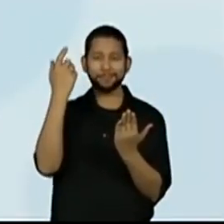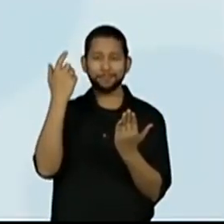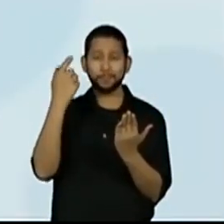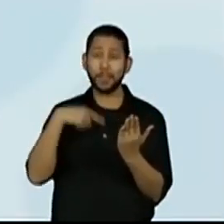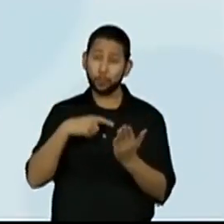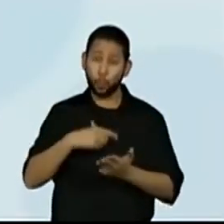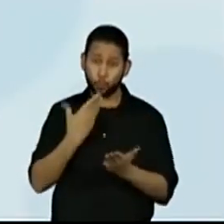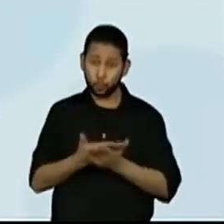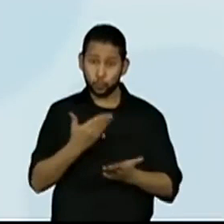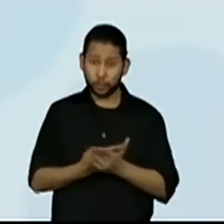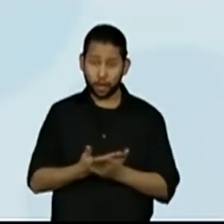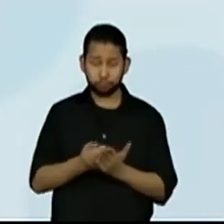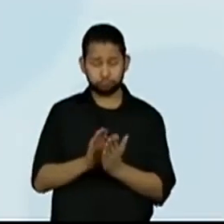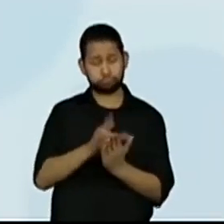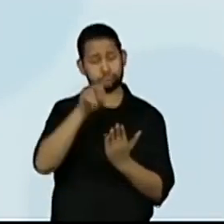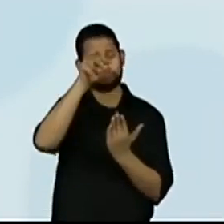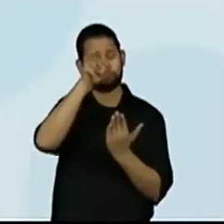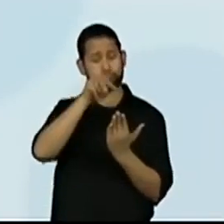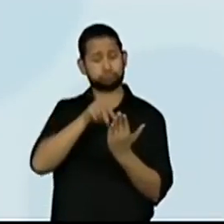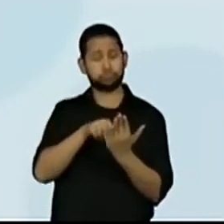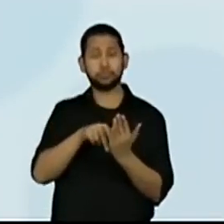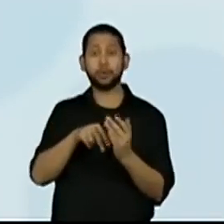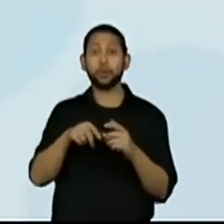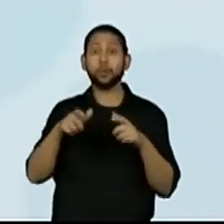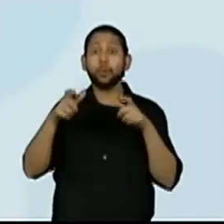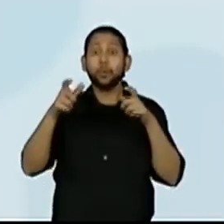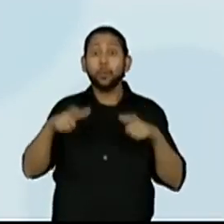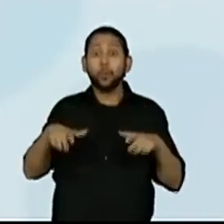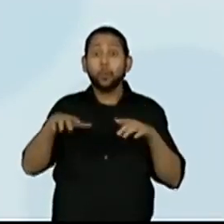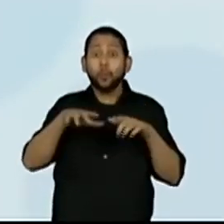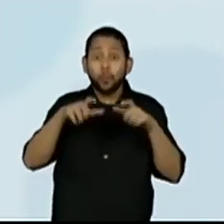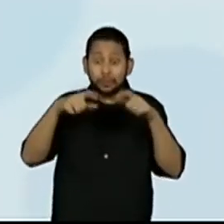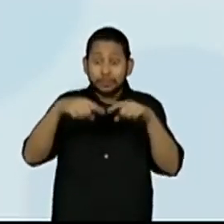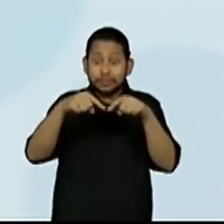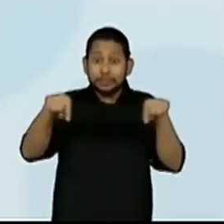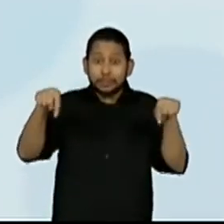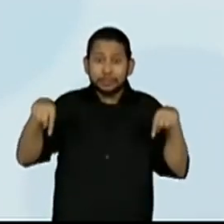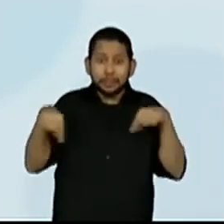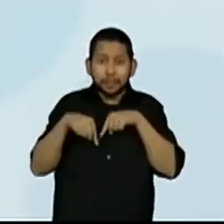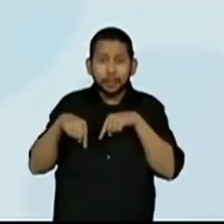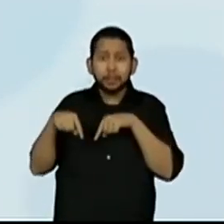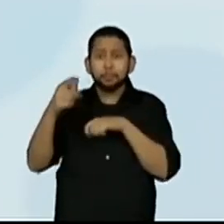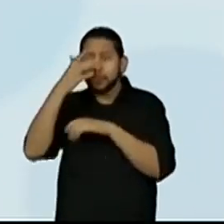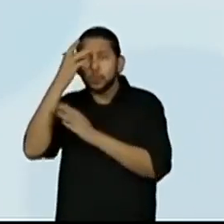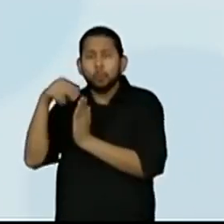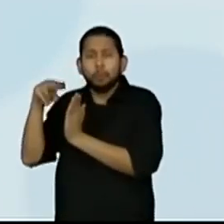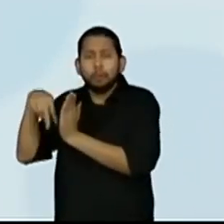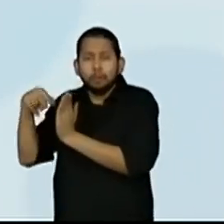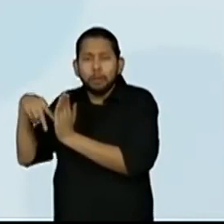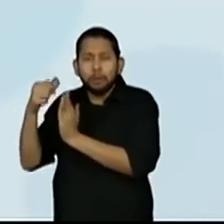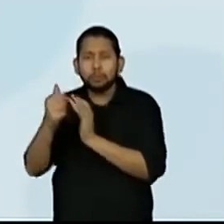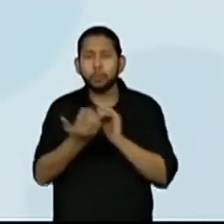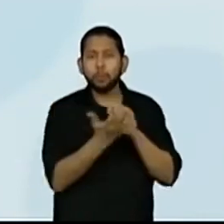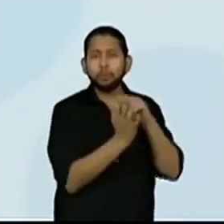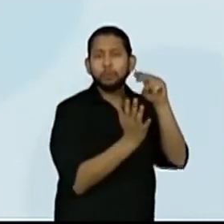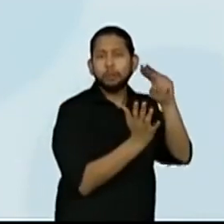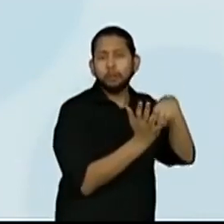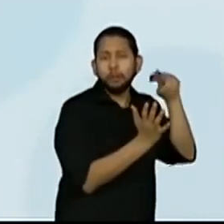meus estudos. Se eu estou num ambiente entre muitas outras pessoas que também estão fazendo leitura,